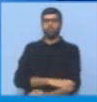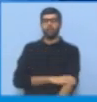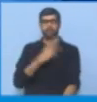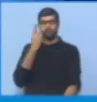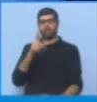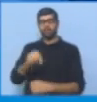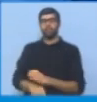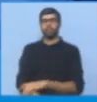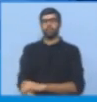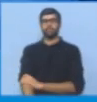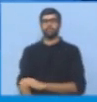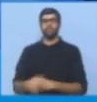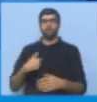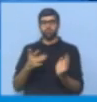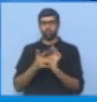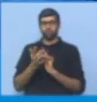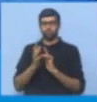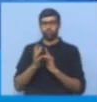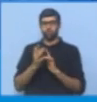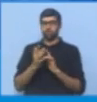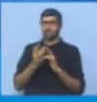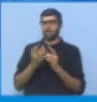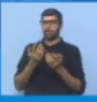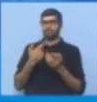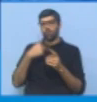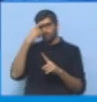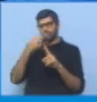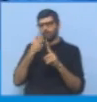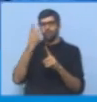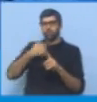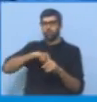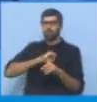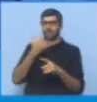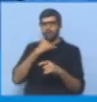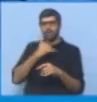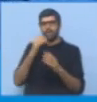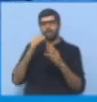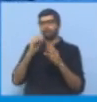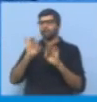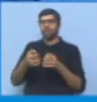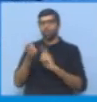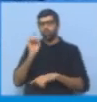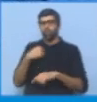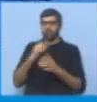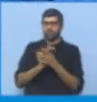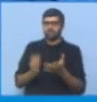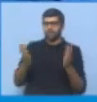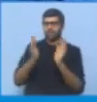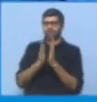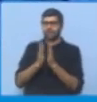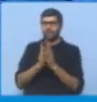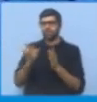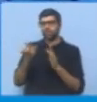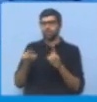vida. Isto é, Jesus, Deus, está presente em nós para que nunca falte a alegria nas nossas vidas, nos nossos casamentos, na nossa igreja. Quer dizer, tudo isto é